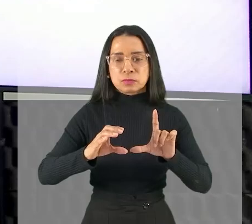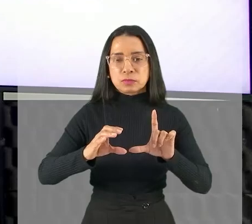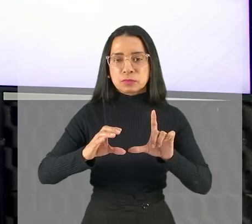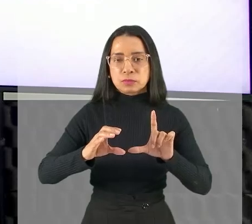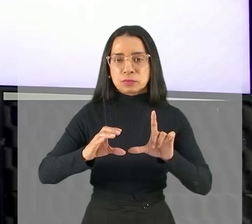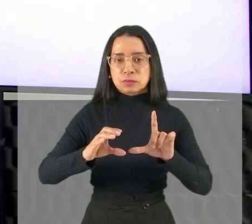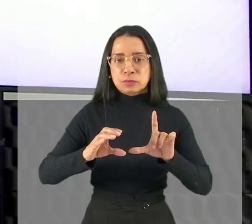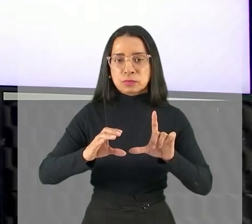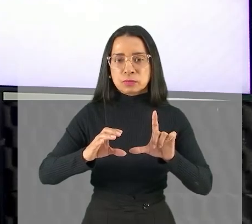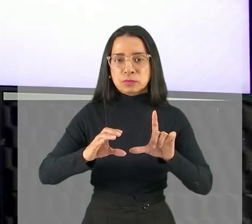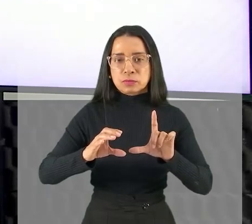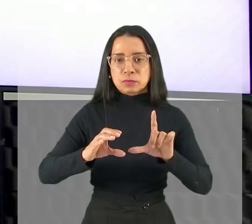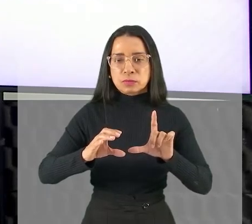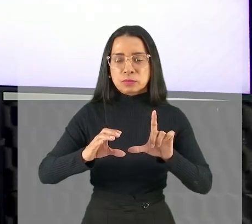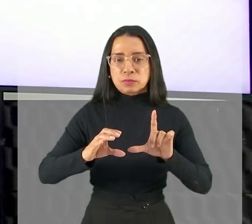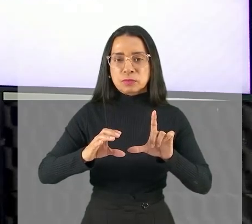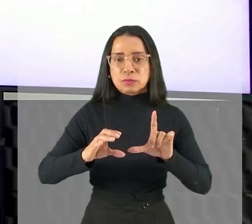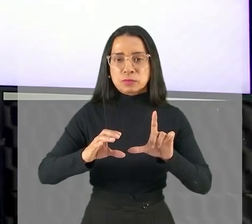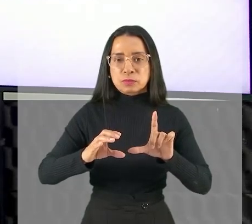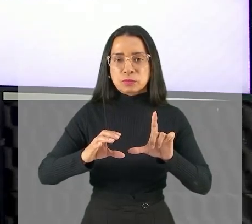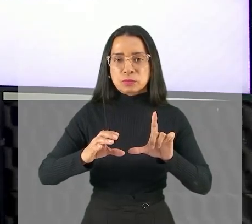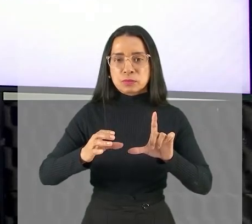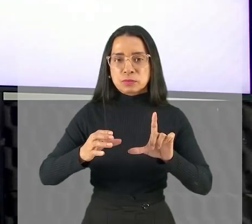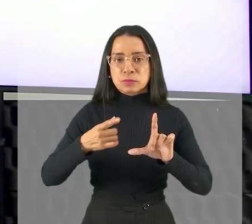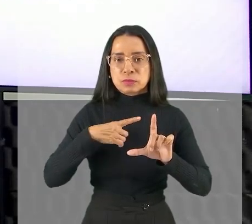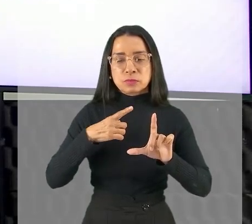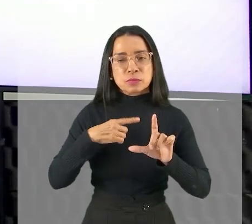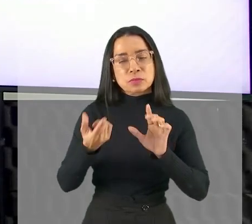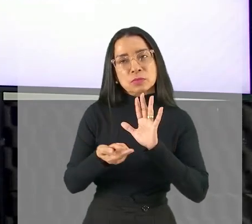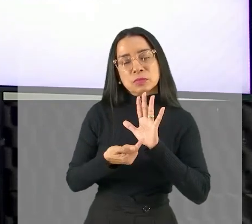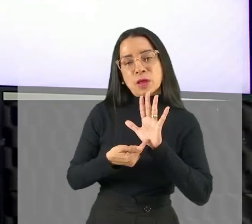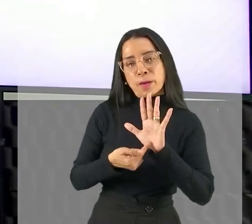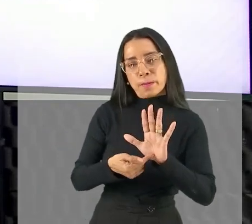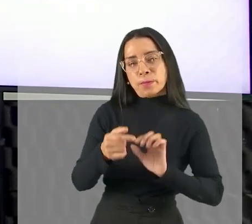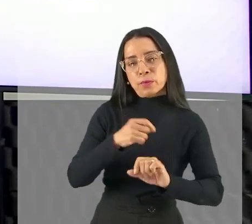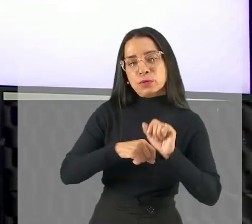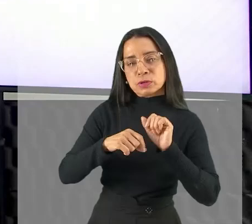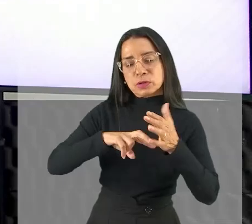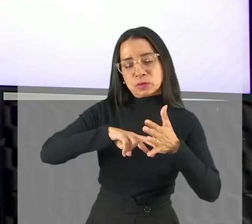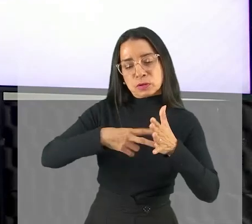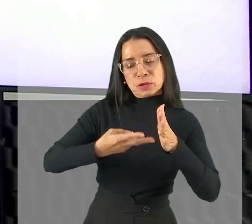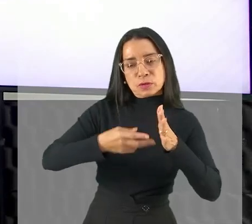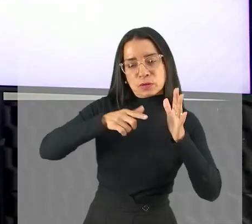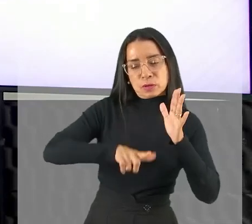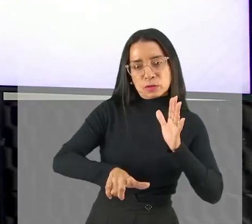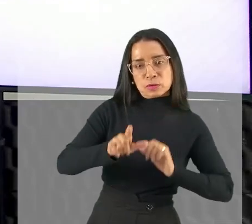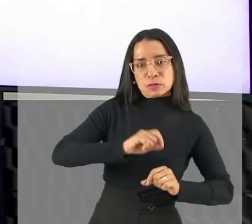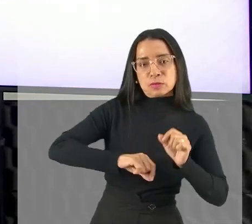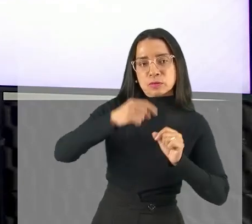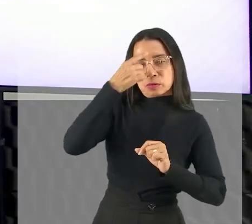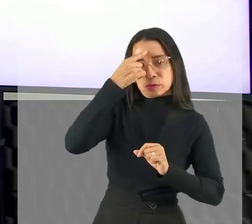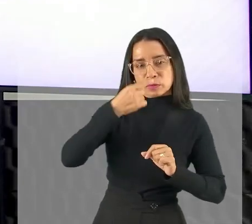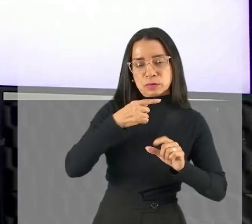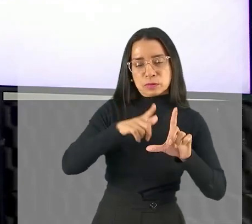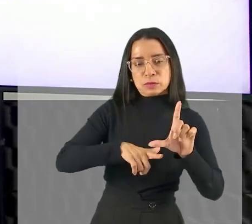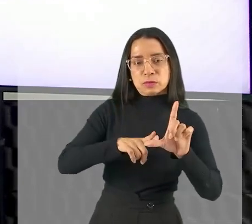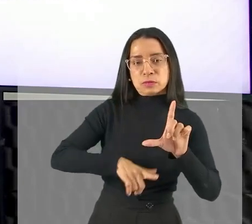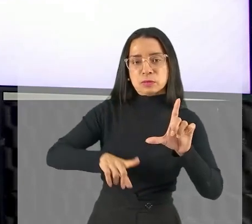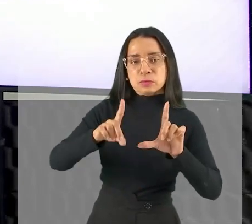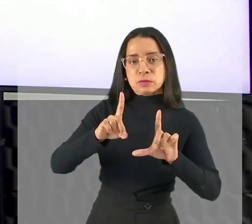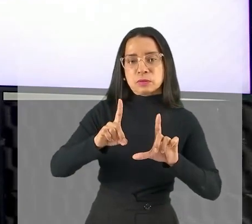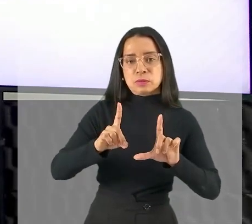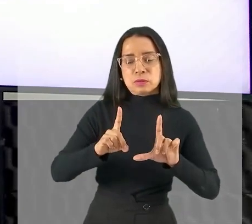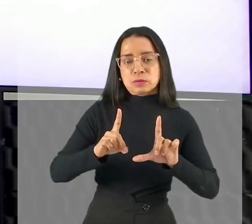literário nacional? Será que tem alguma obra que ele está tentando ressignificar por meio da imagem? Alternativa D.